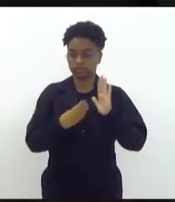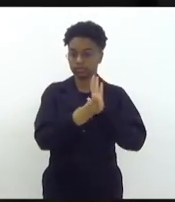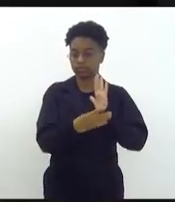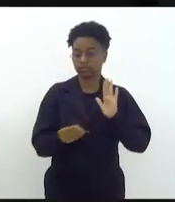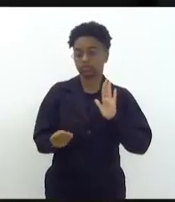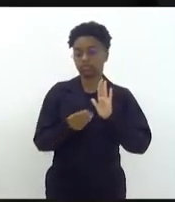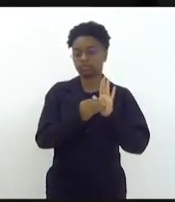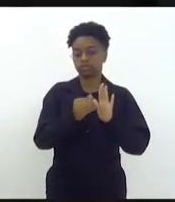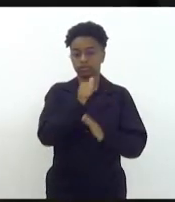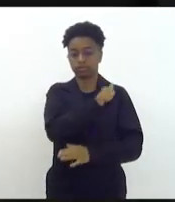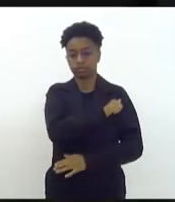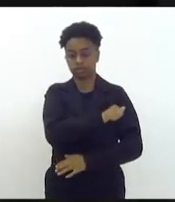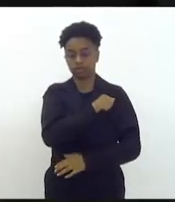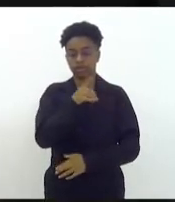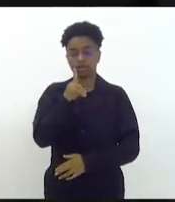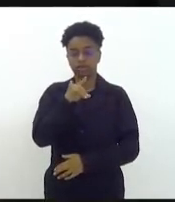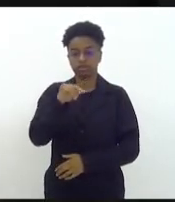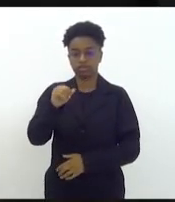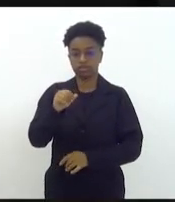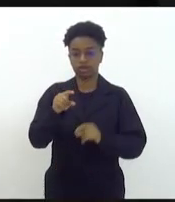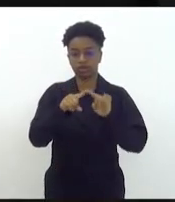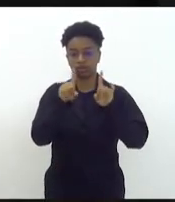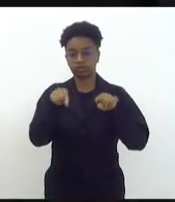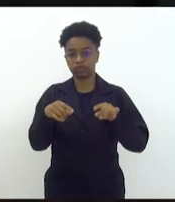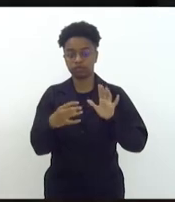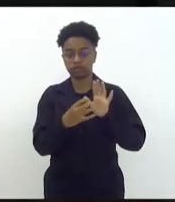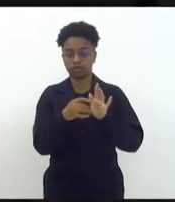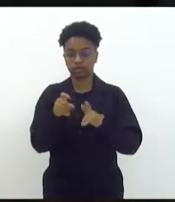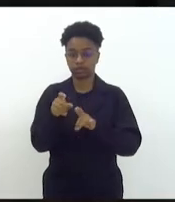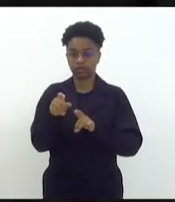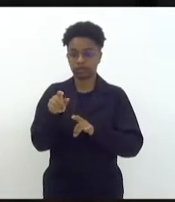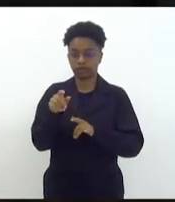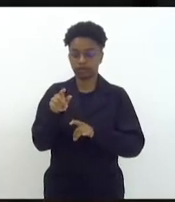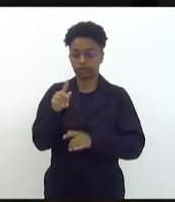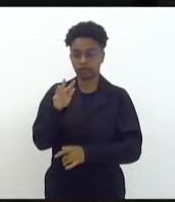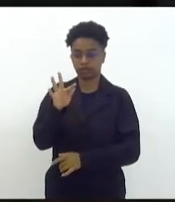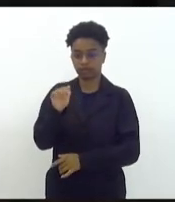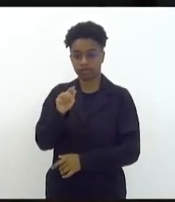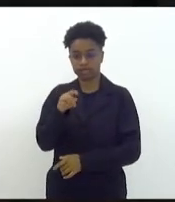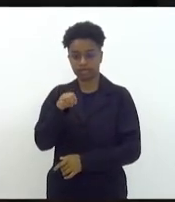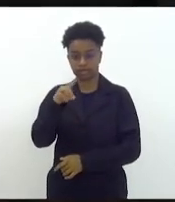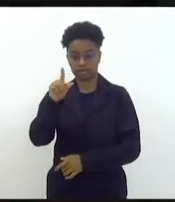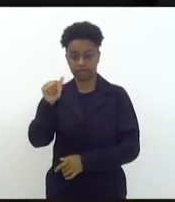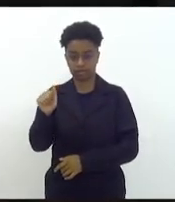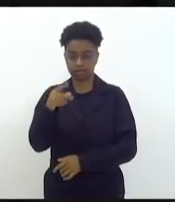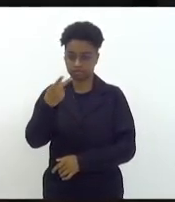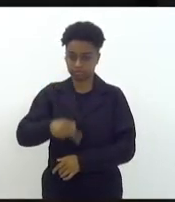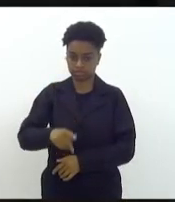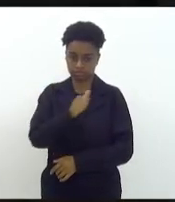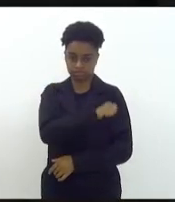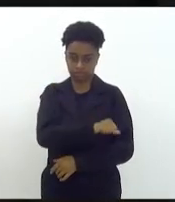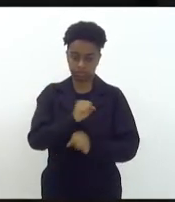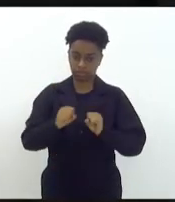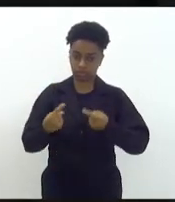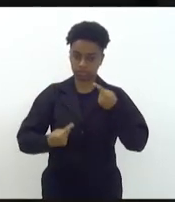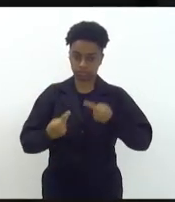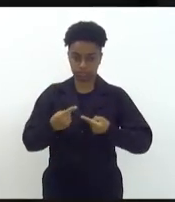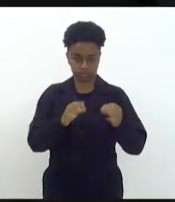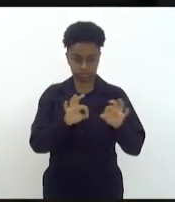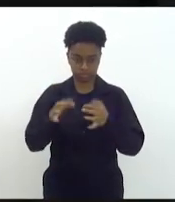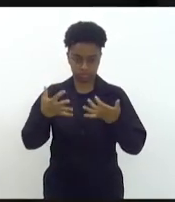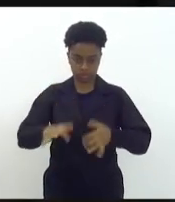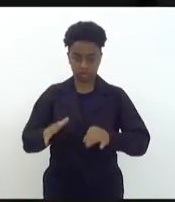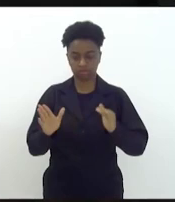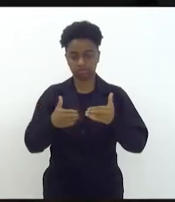do Estado do Rio de Janeiro o Dia do Servidor fazendário do estado do Rio de Janeiro em discussão não havendo Quem Queira discutir